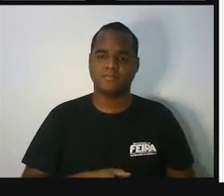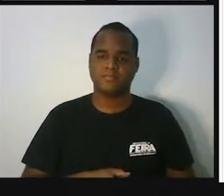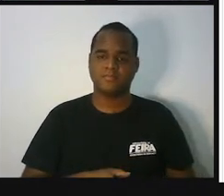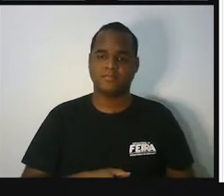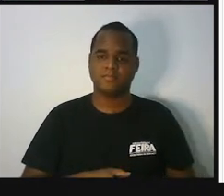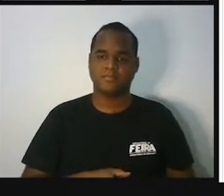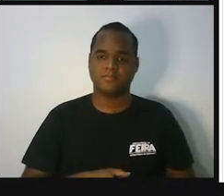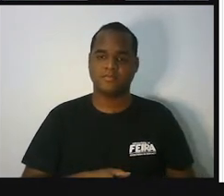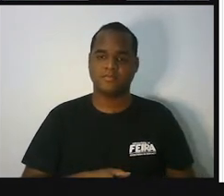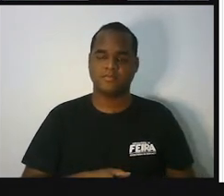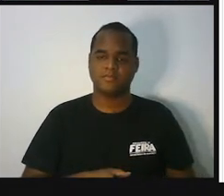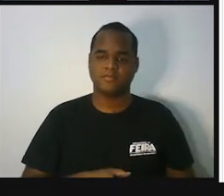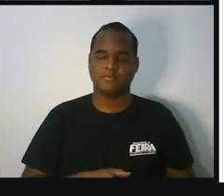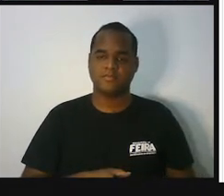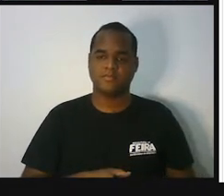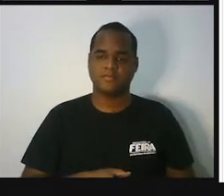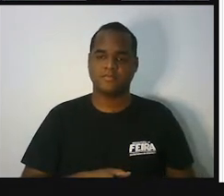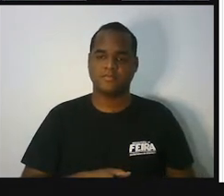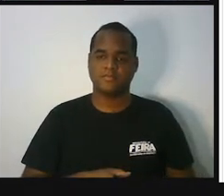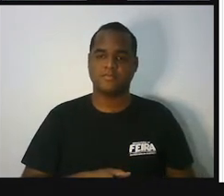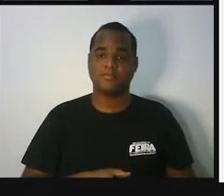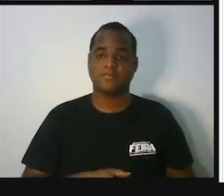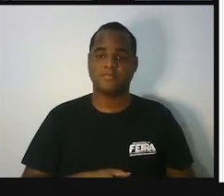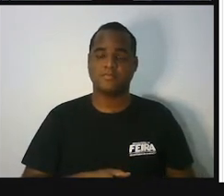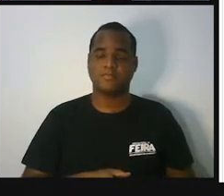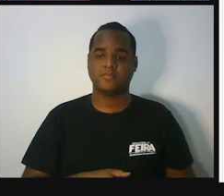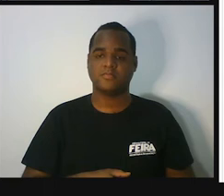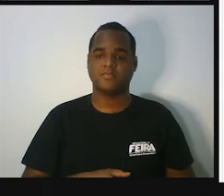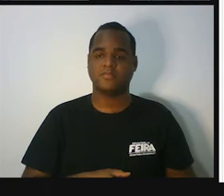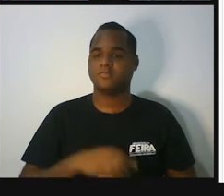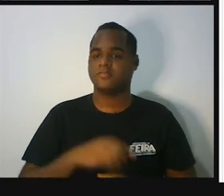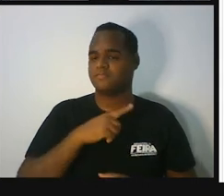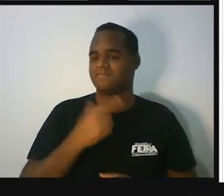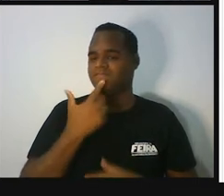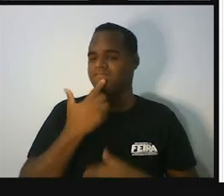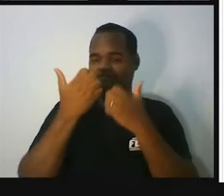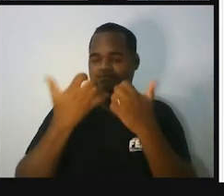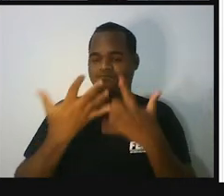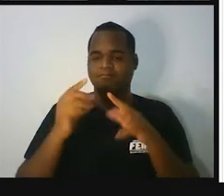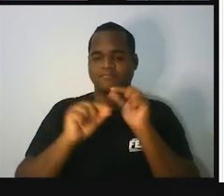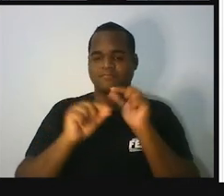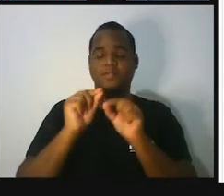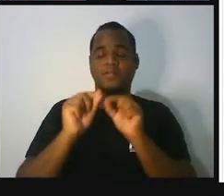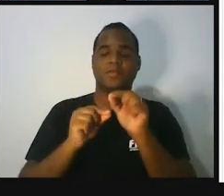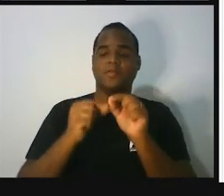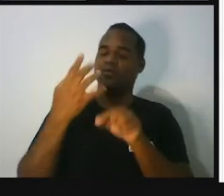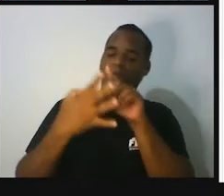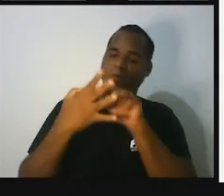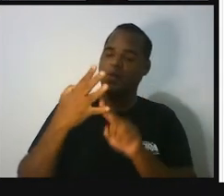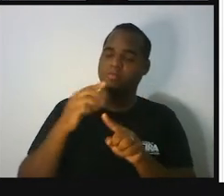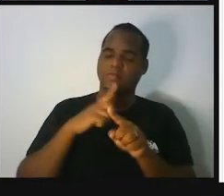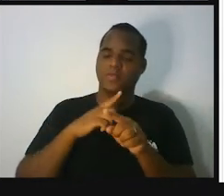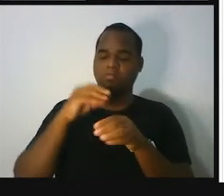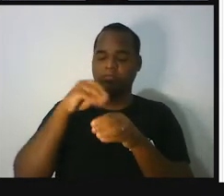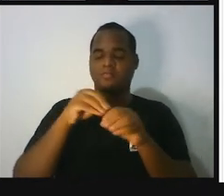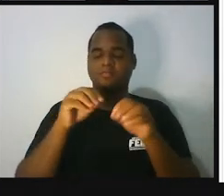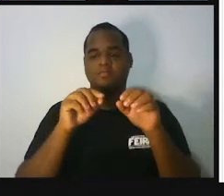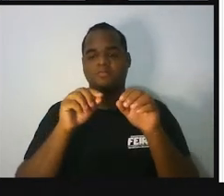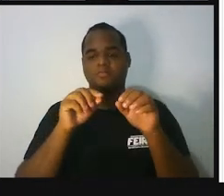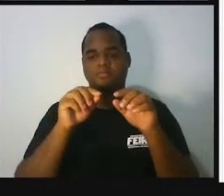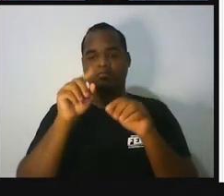Massa. Beleza. Ah, professor, então quer dizer, o senhor está querendo dizer o seguinte, que os 4 ângulos internos do